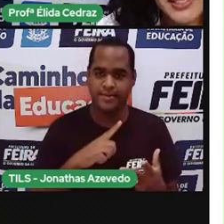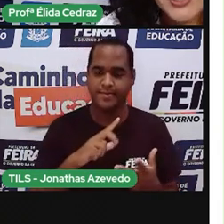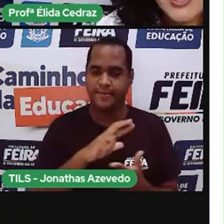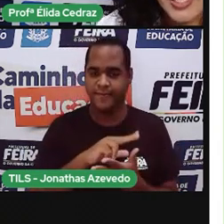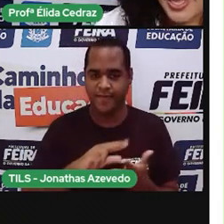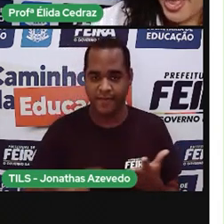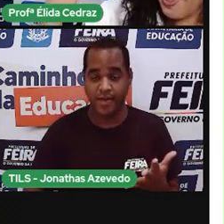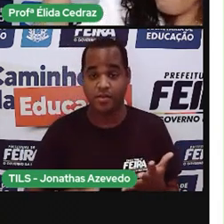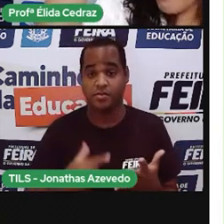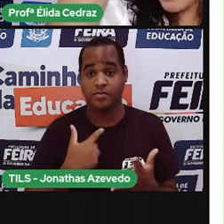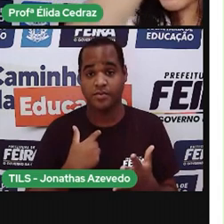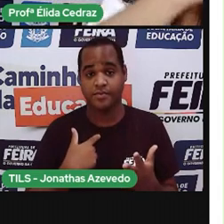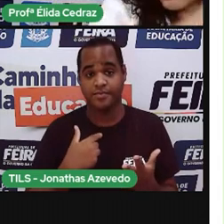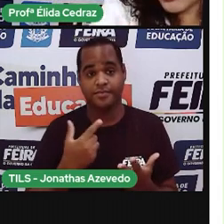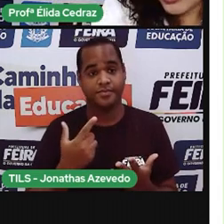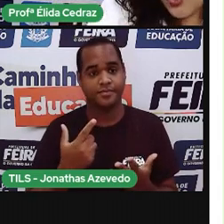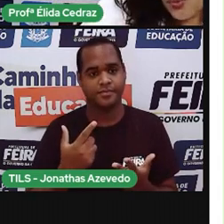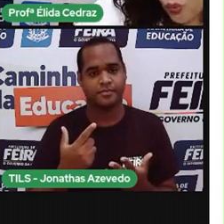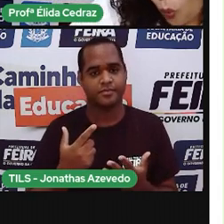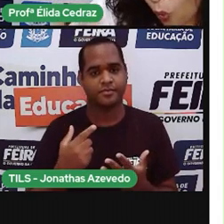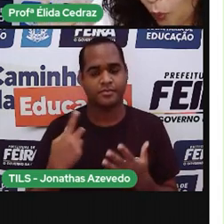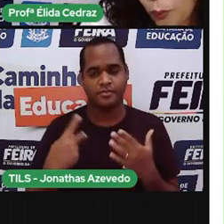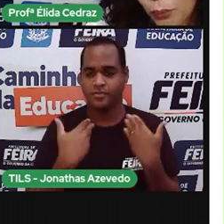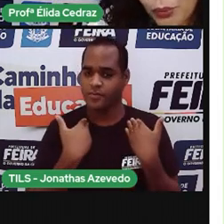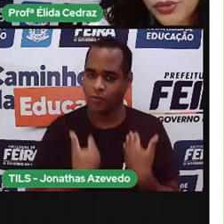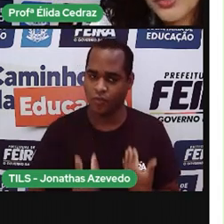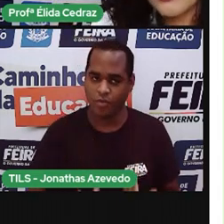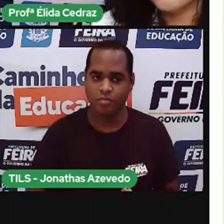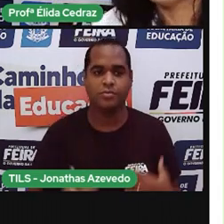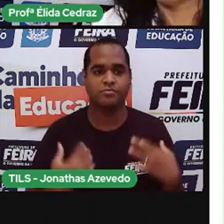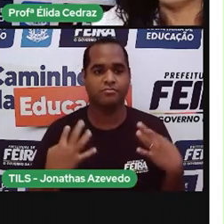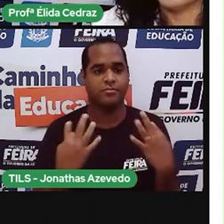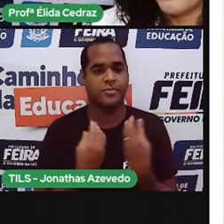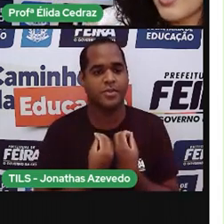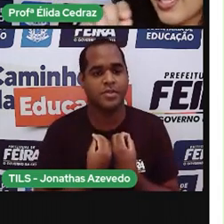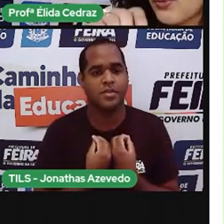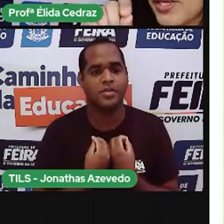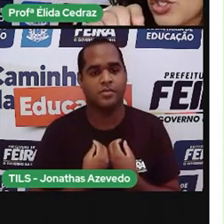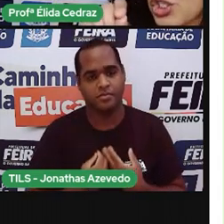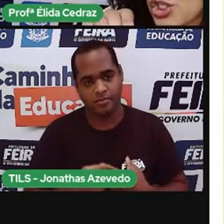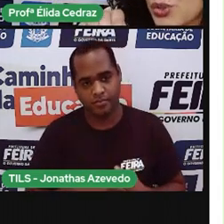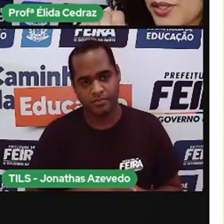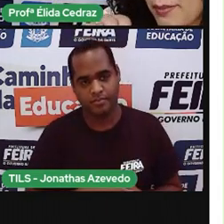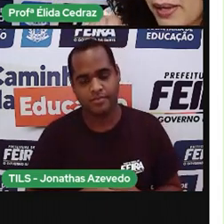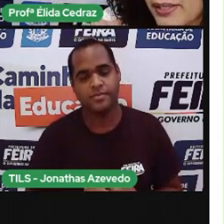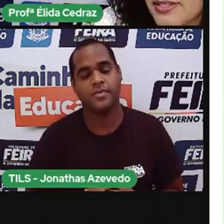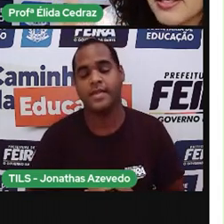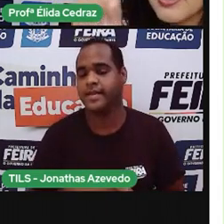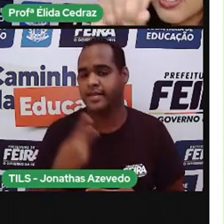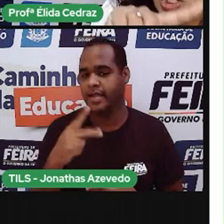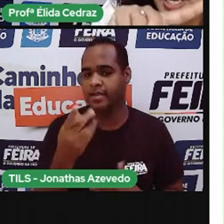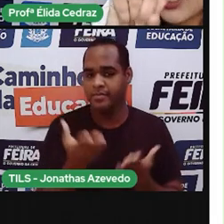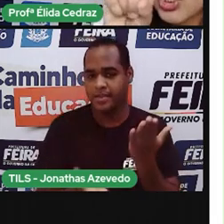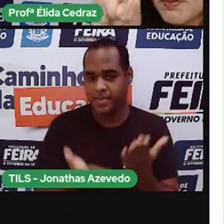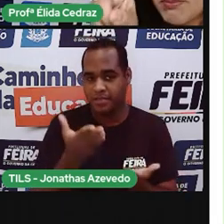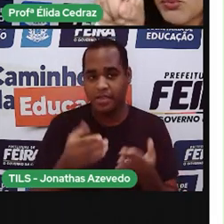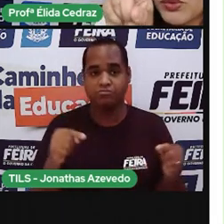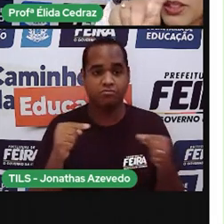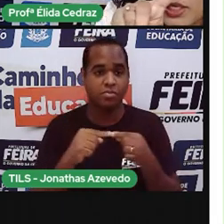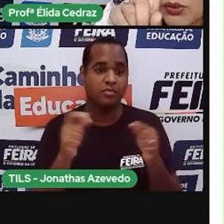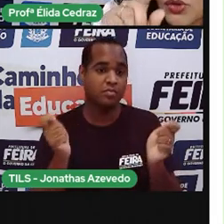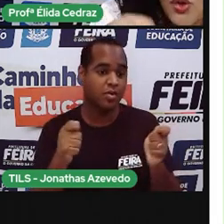numa balança, a massa do seu corpo, lá no registro da balança, seja ela